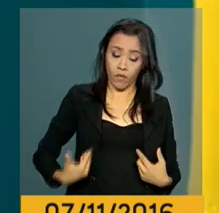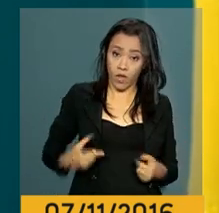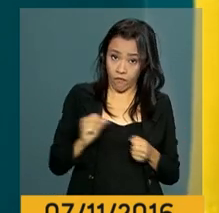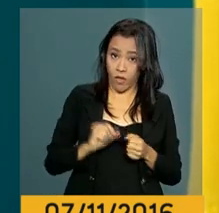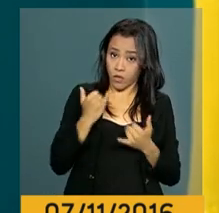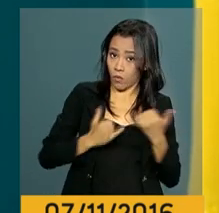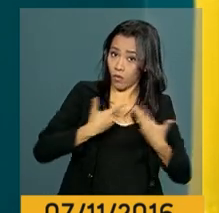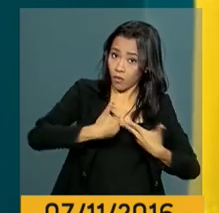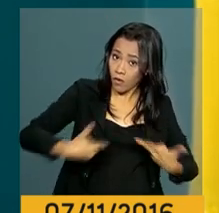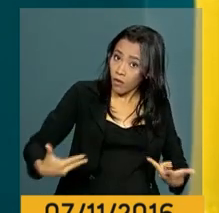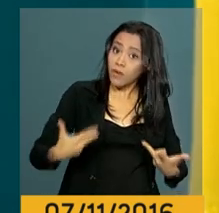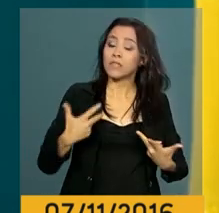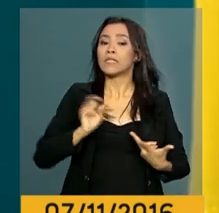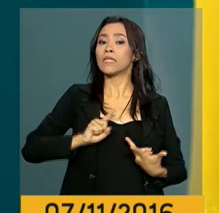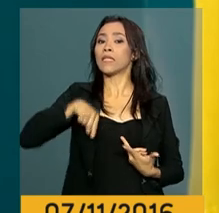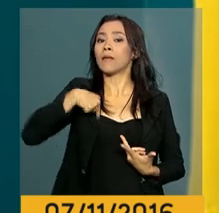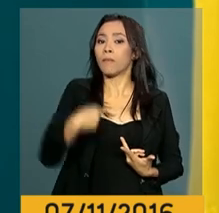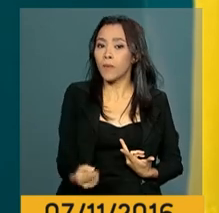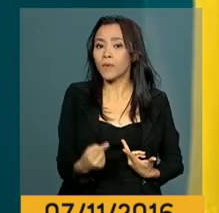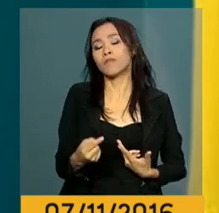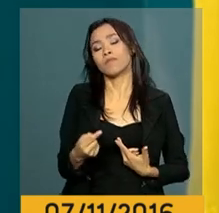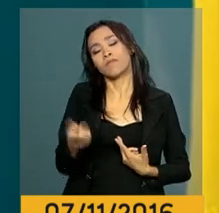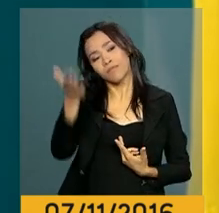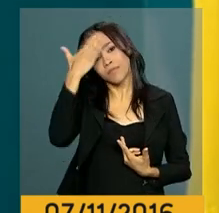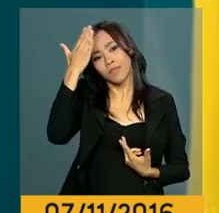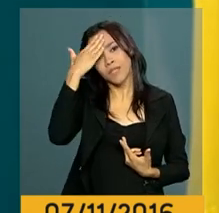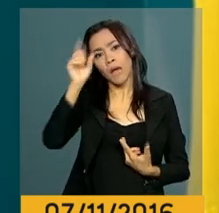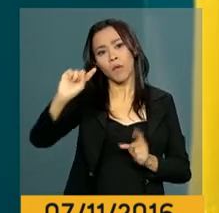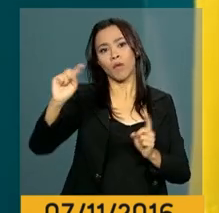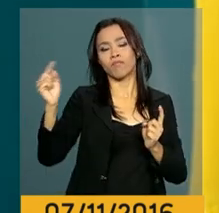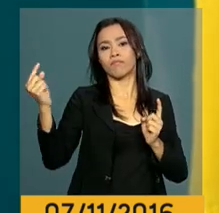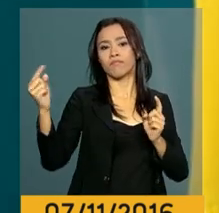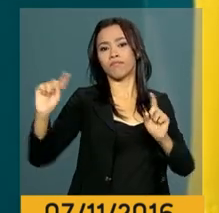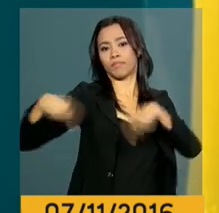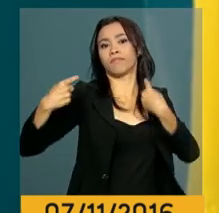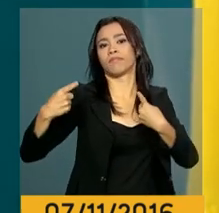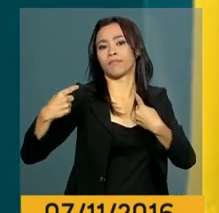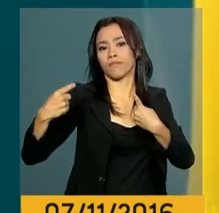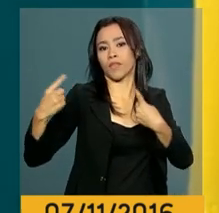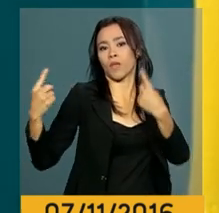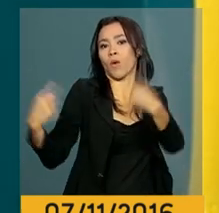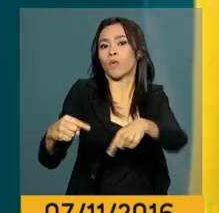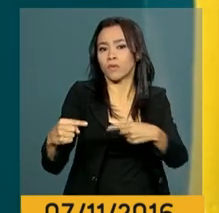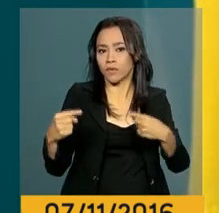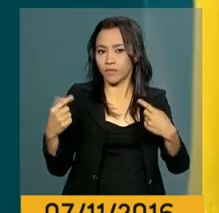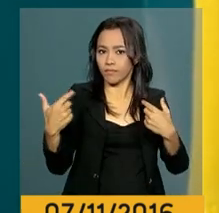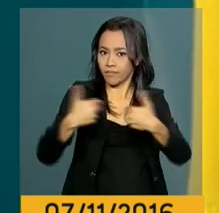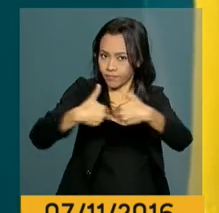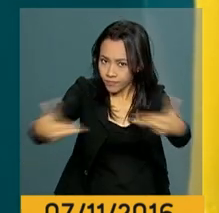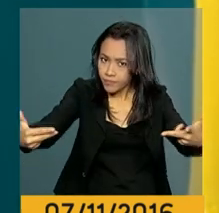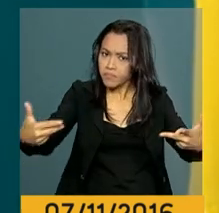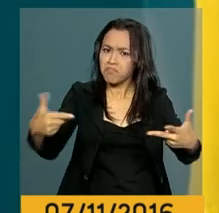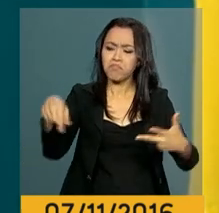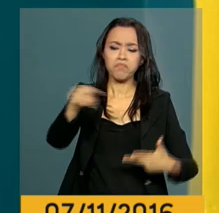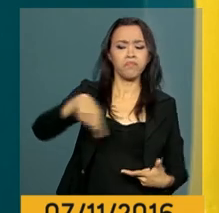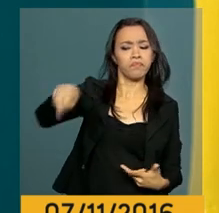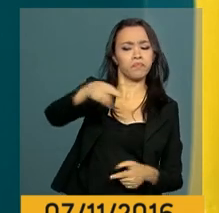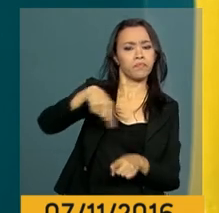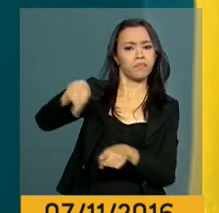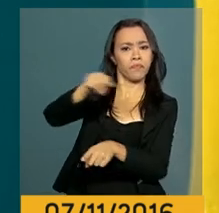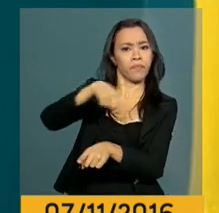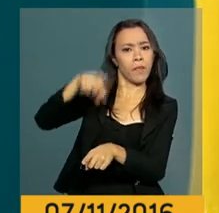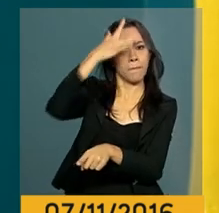alguma coisa, logo em seguida pode ouvir uma objeção, logo contra-objetada por aqueles que